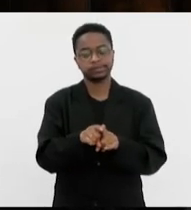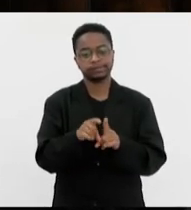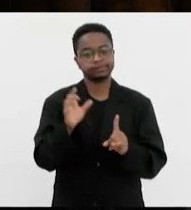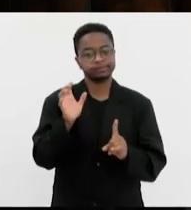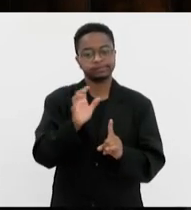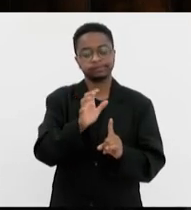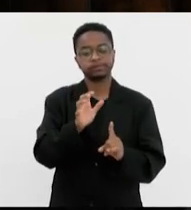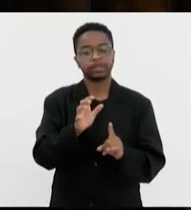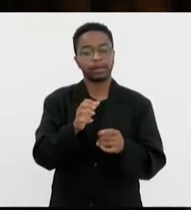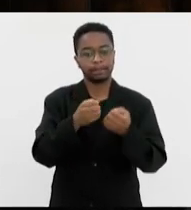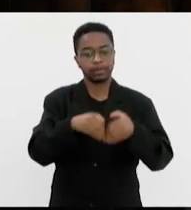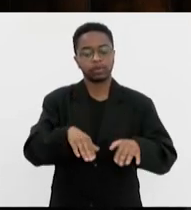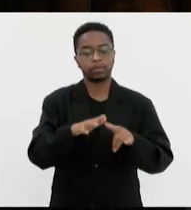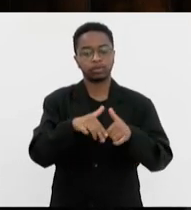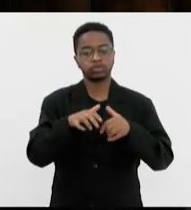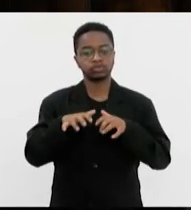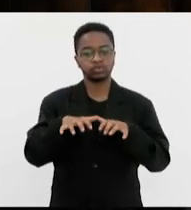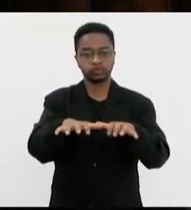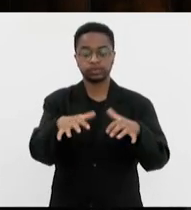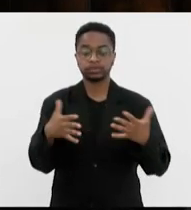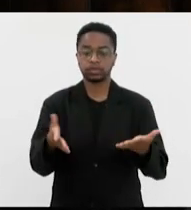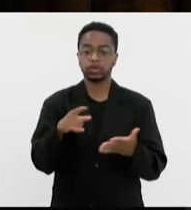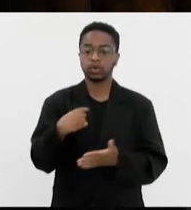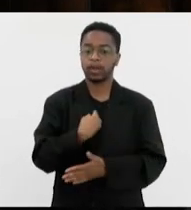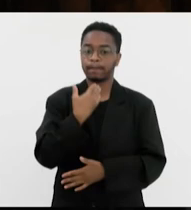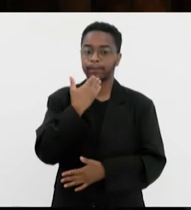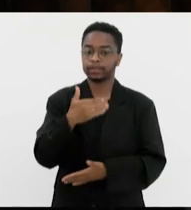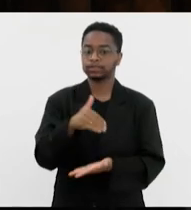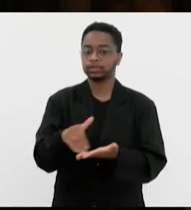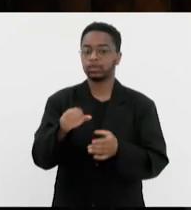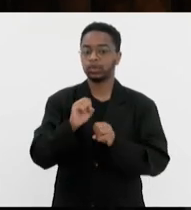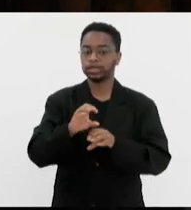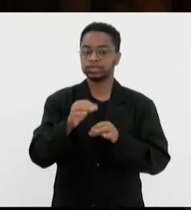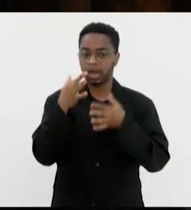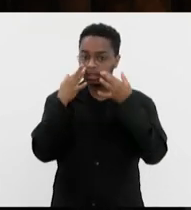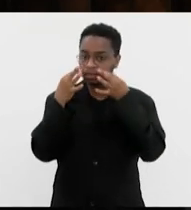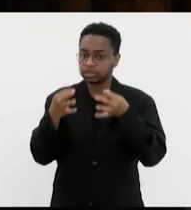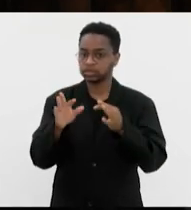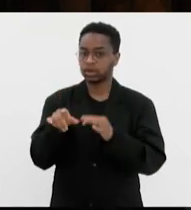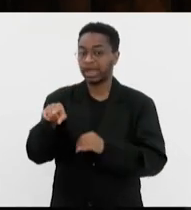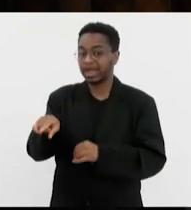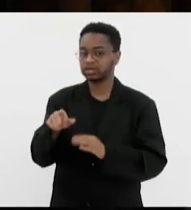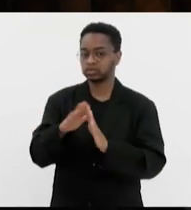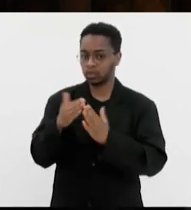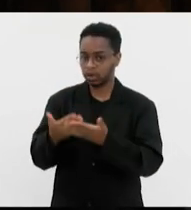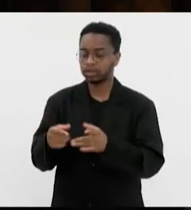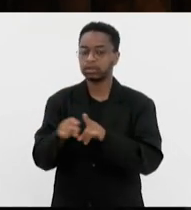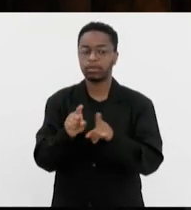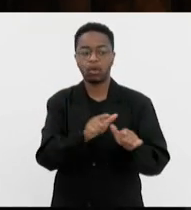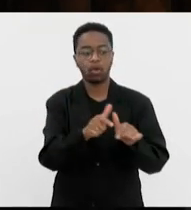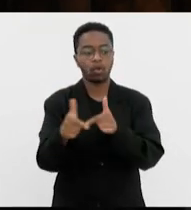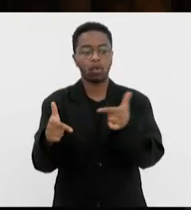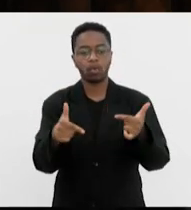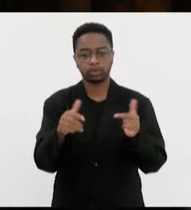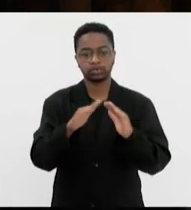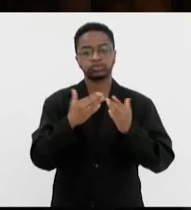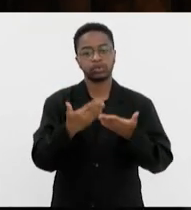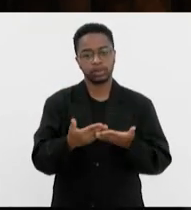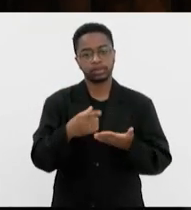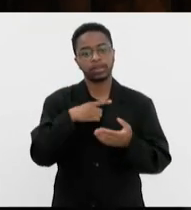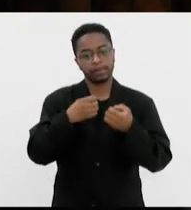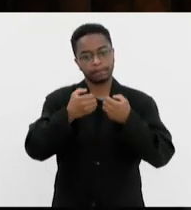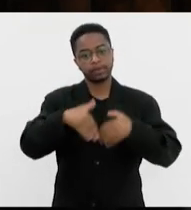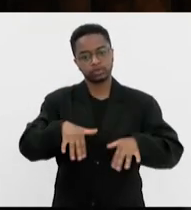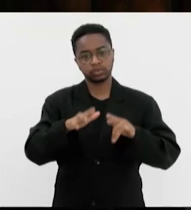sentido, nossa cobrança é para que a SEDUC olhe não só para essa escola, mas para todas que estão passando